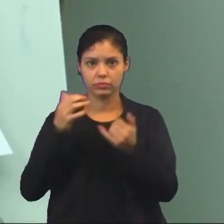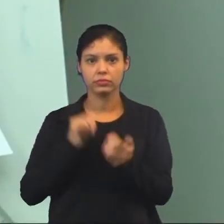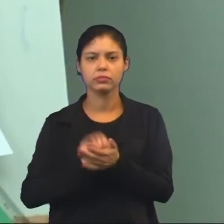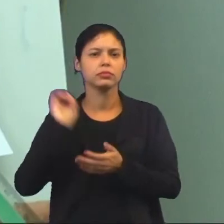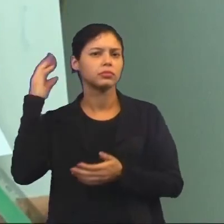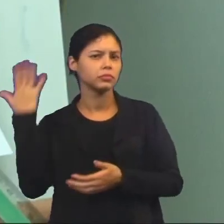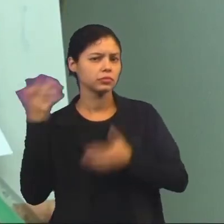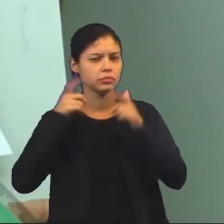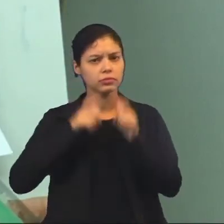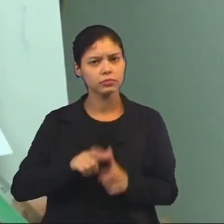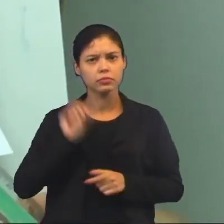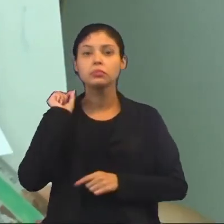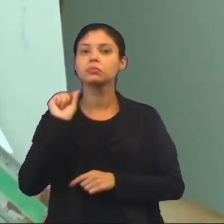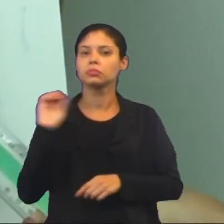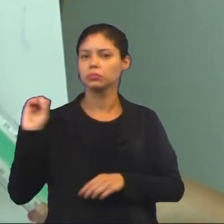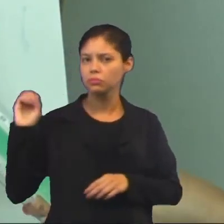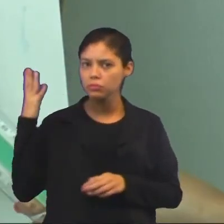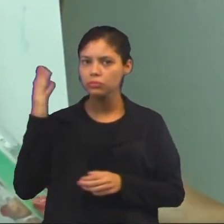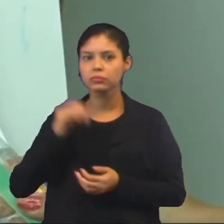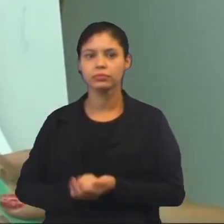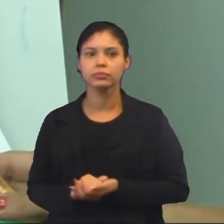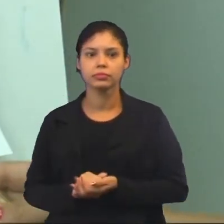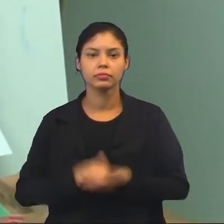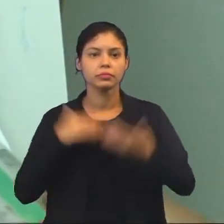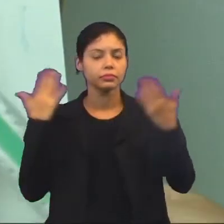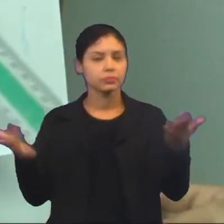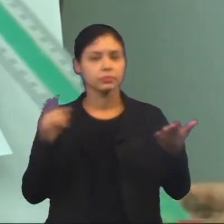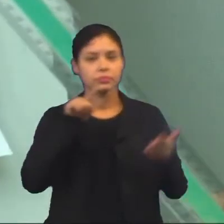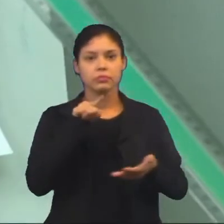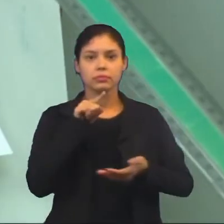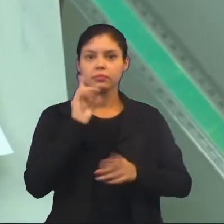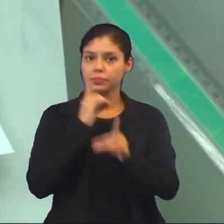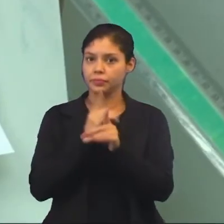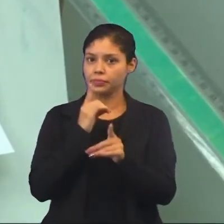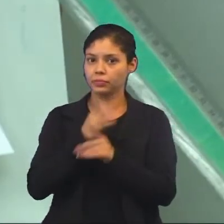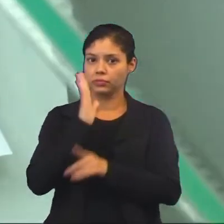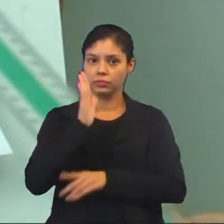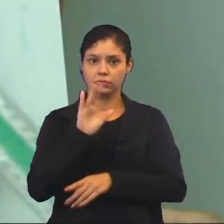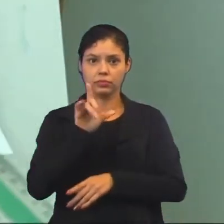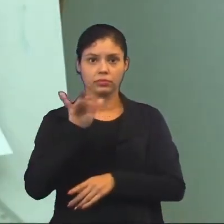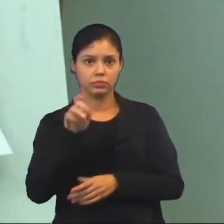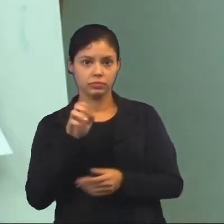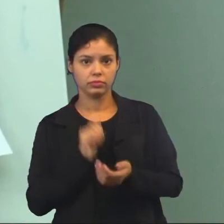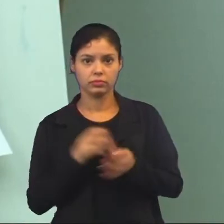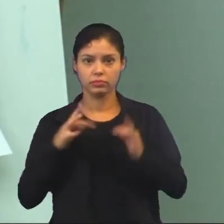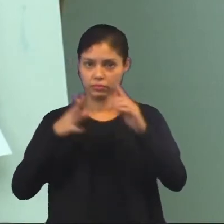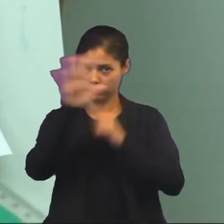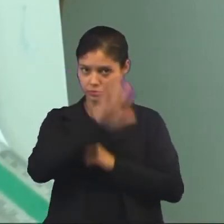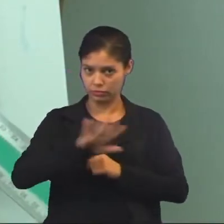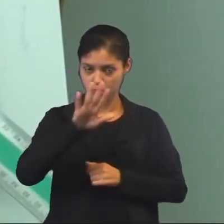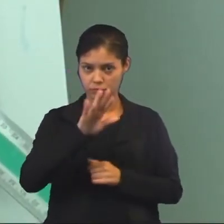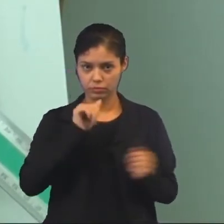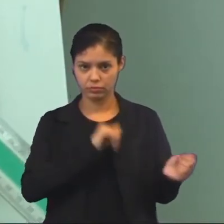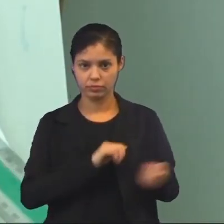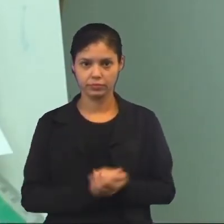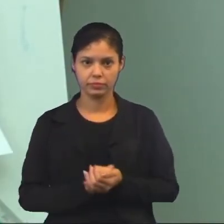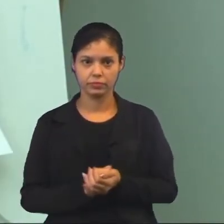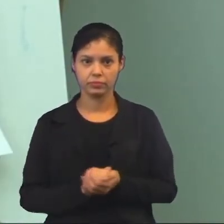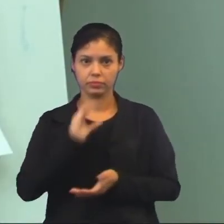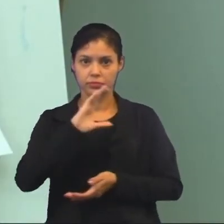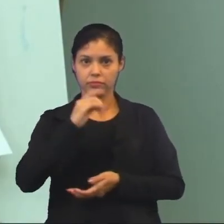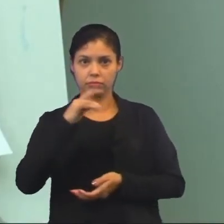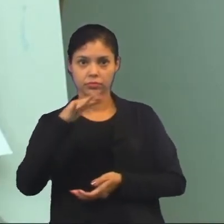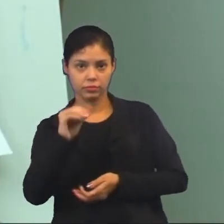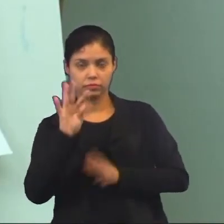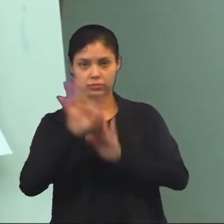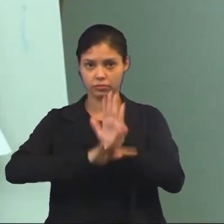onde aconteceu, o que aconteceu. Então, aqui nós encontramos já o lead. E toda a parte que sobrou é o